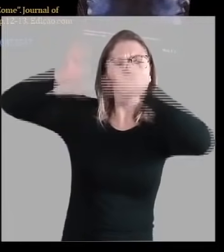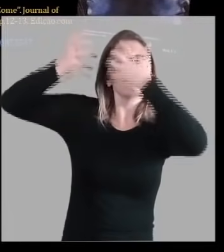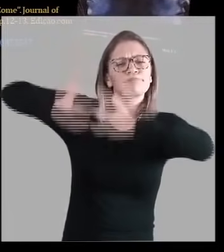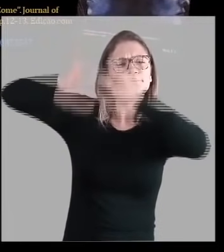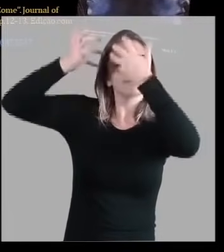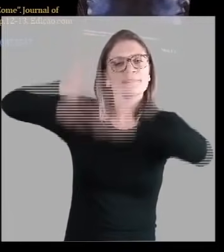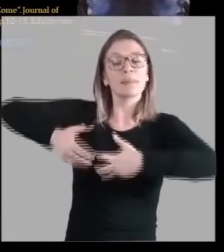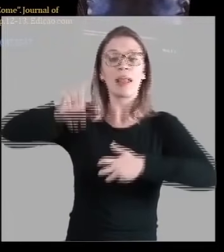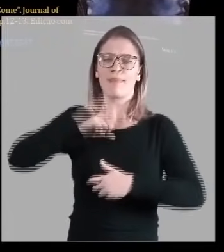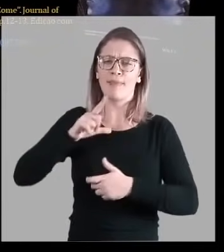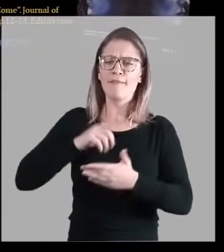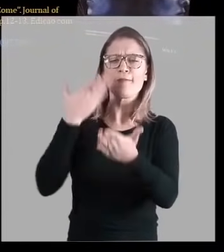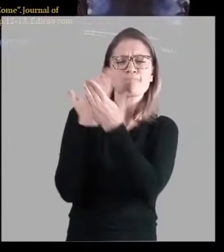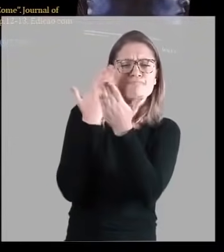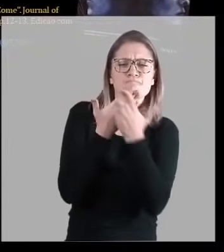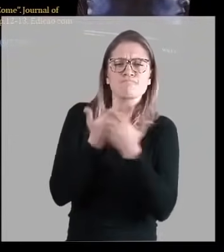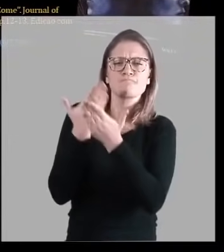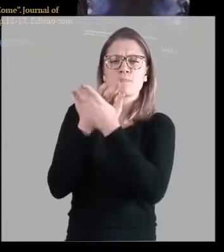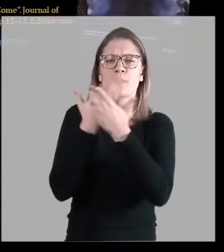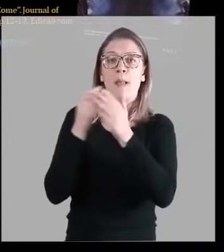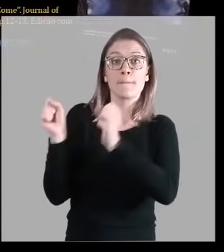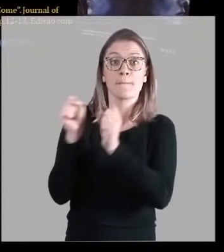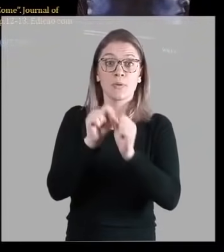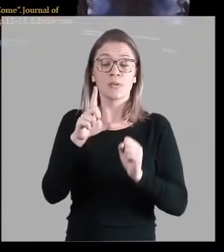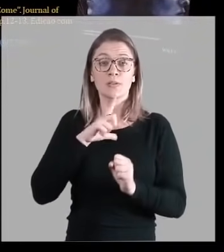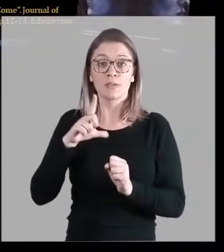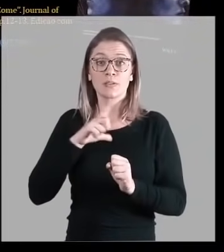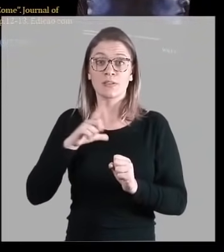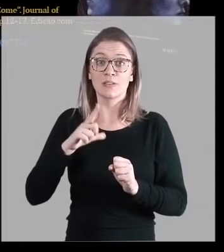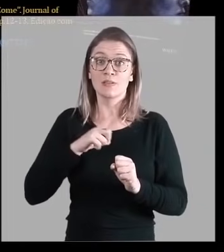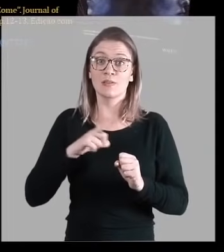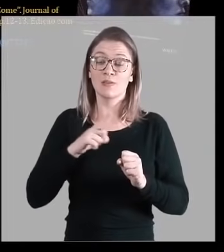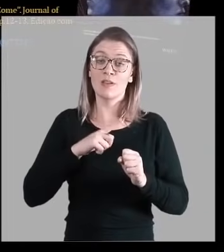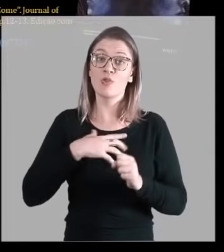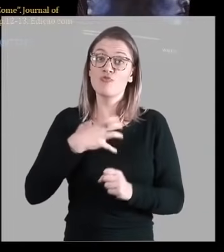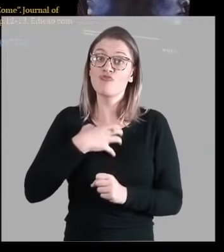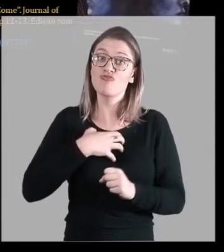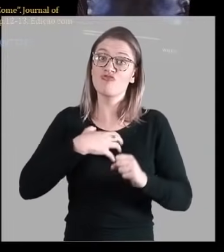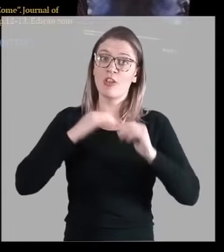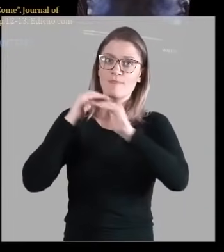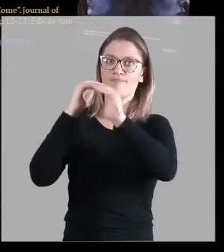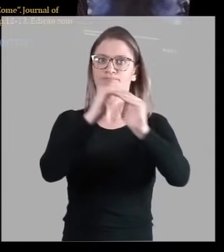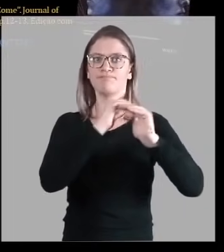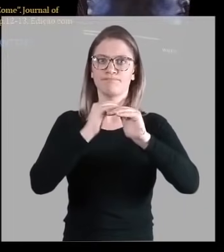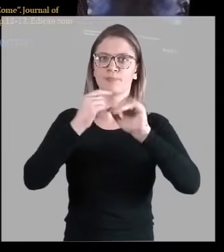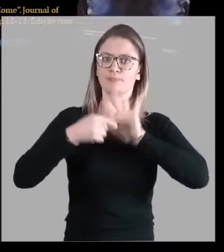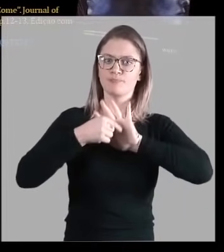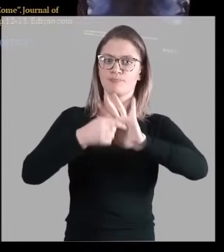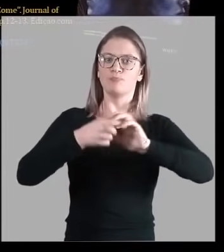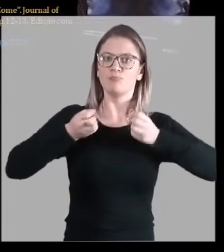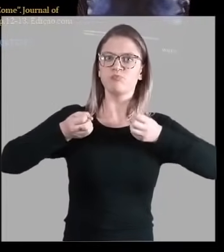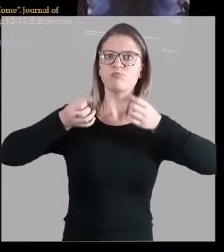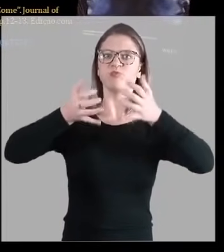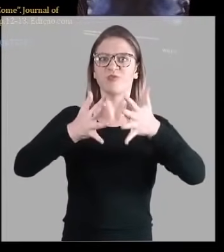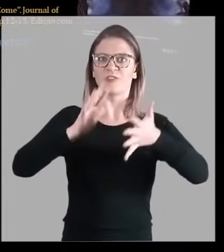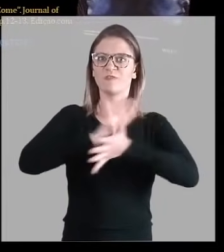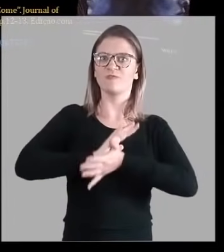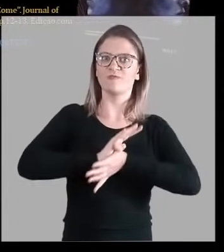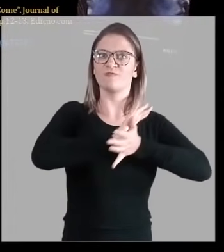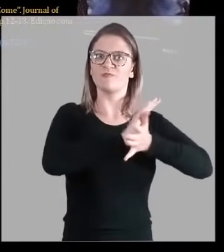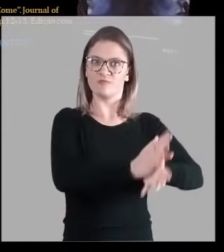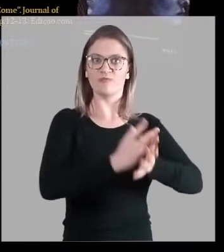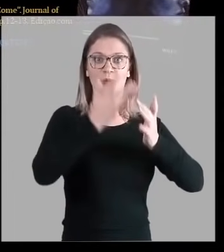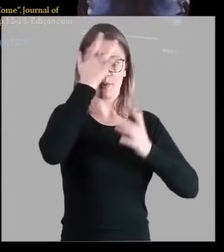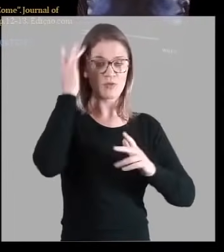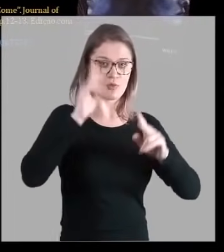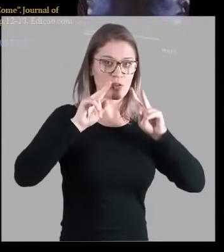esse assunto é tão poderosa que a forma padrão de desprezar as influências sexuais foi completamente refutada para os que reconhecem